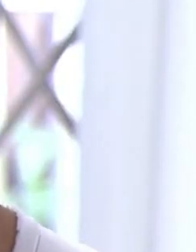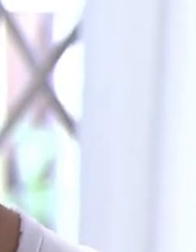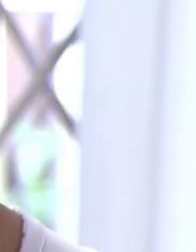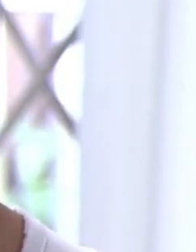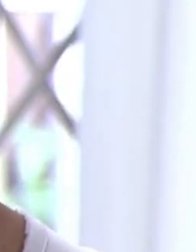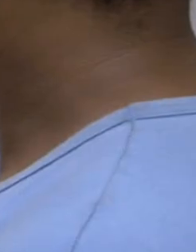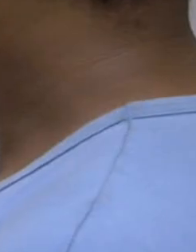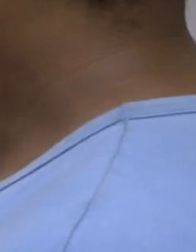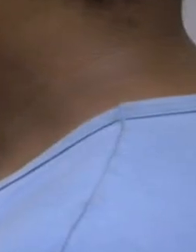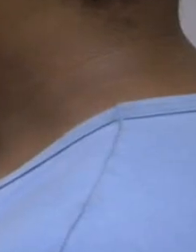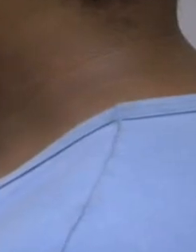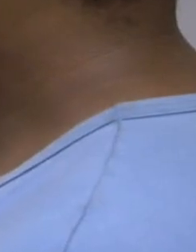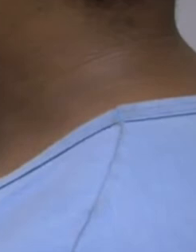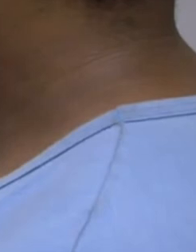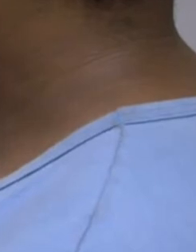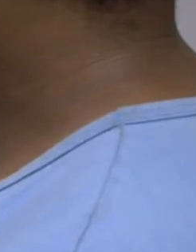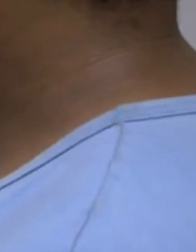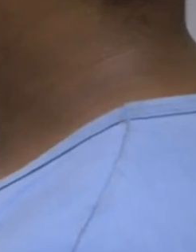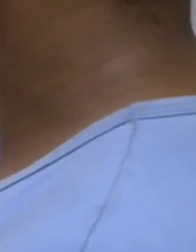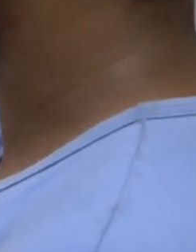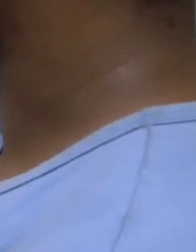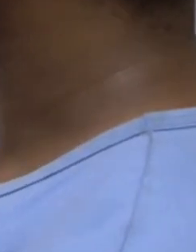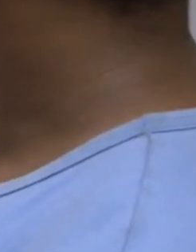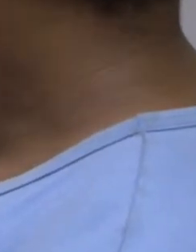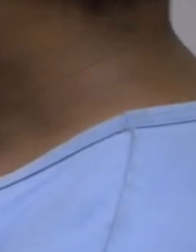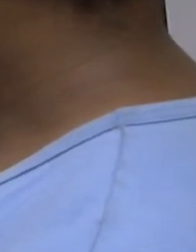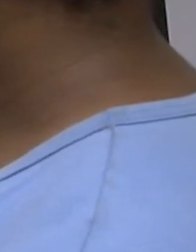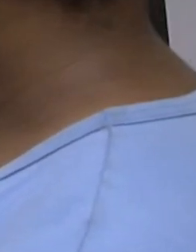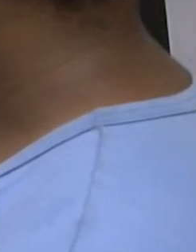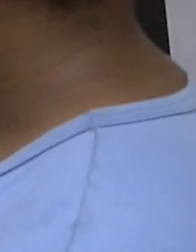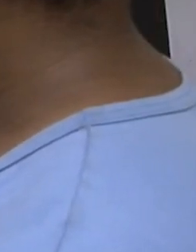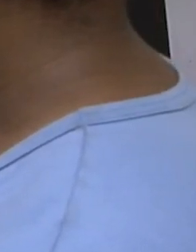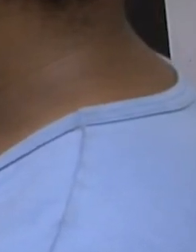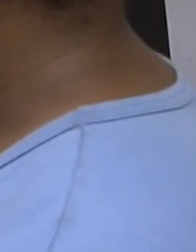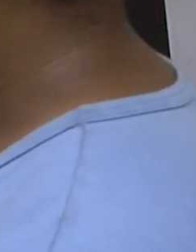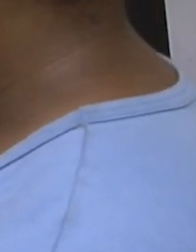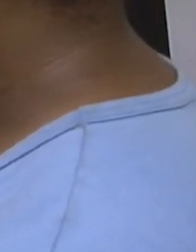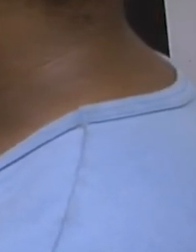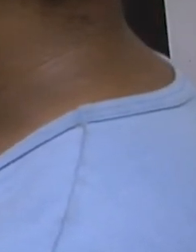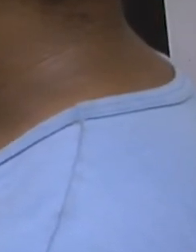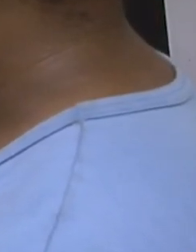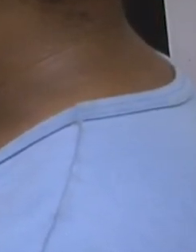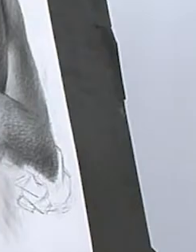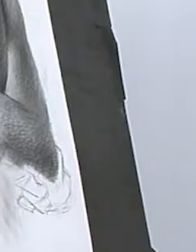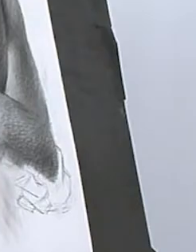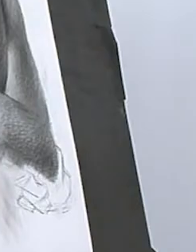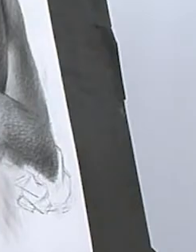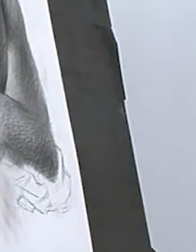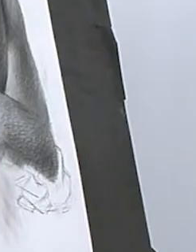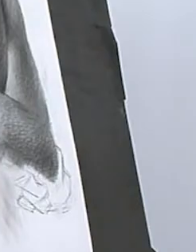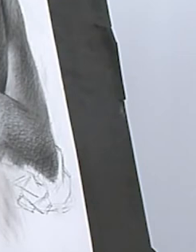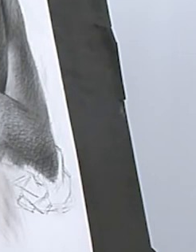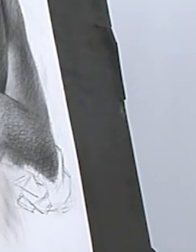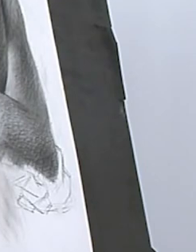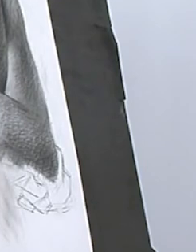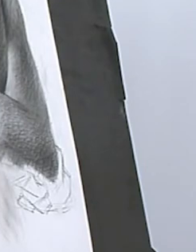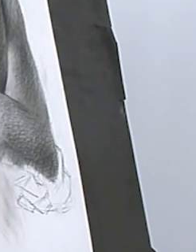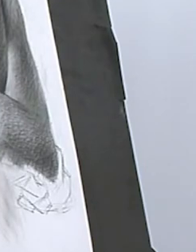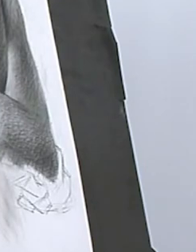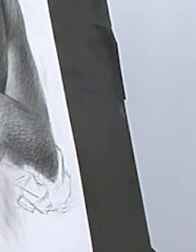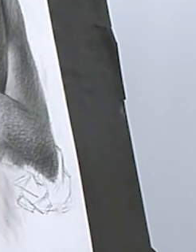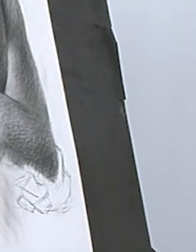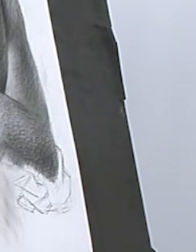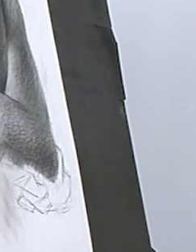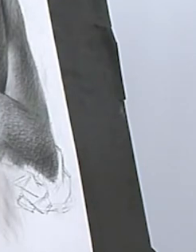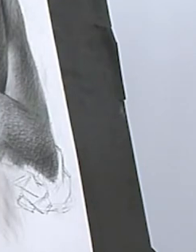mim, assim, fazer o curso foi um privilégio. Representou um grande salto assim, no que eu